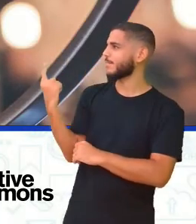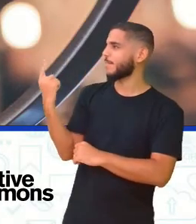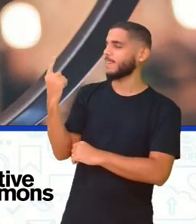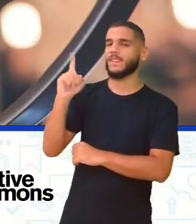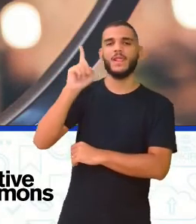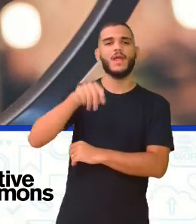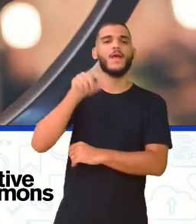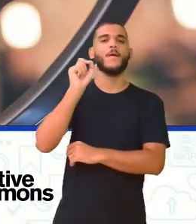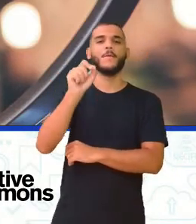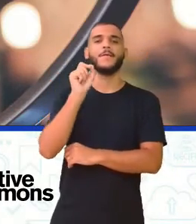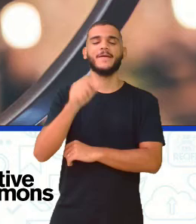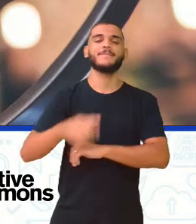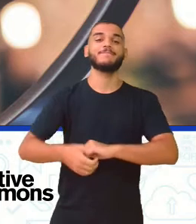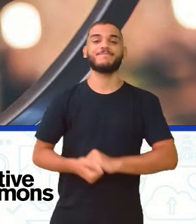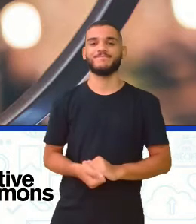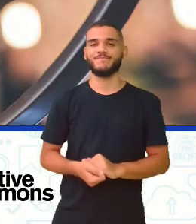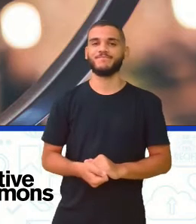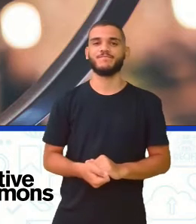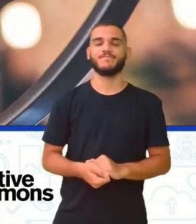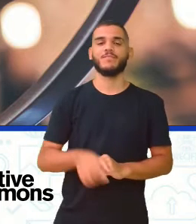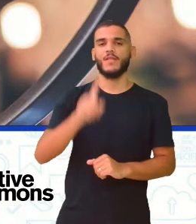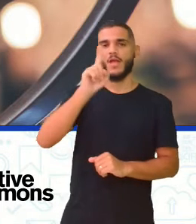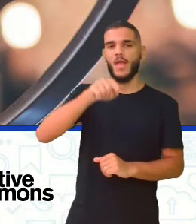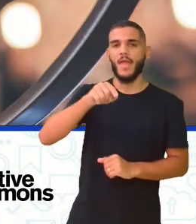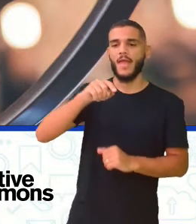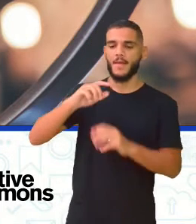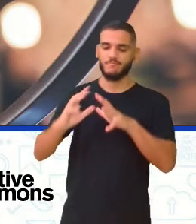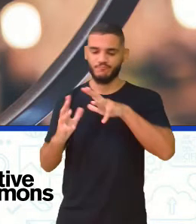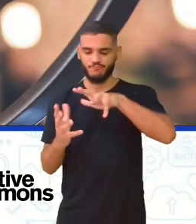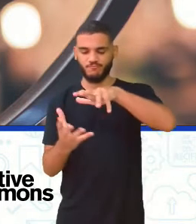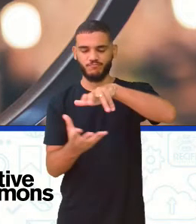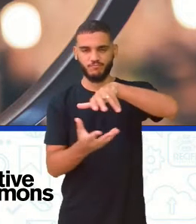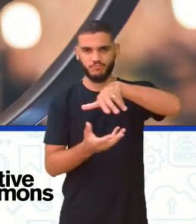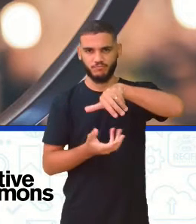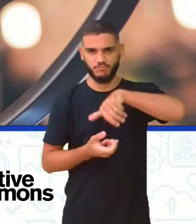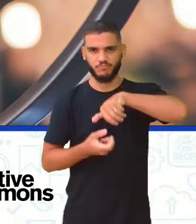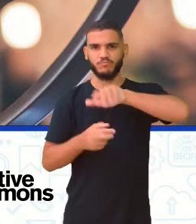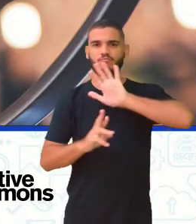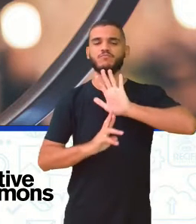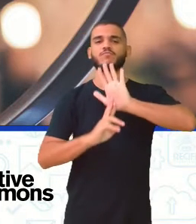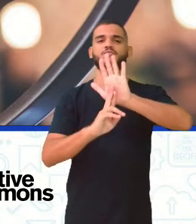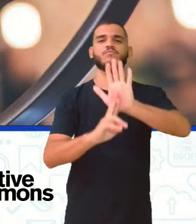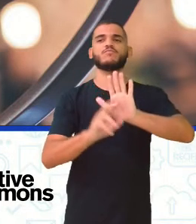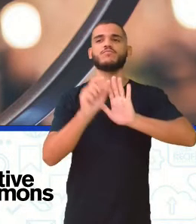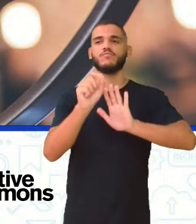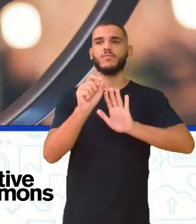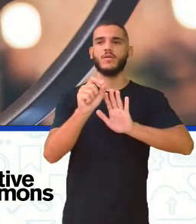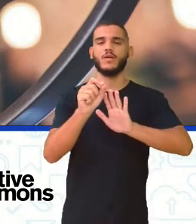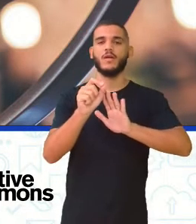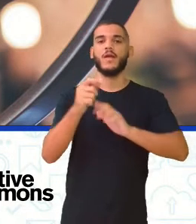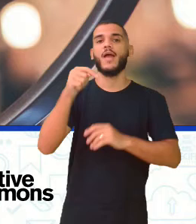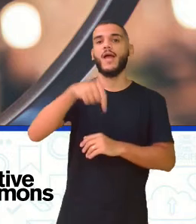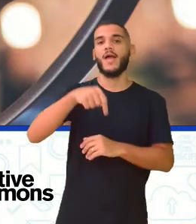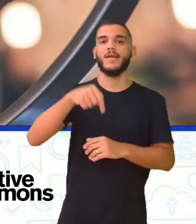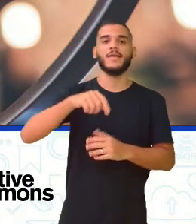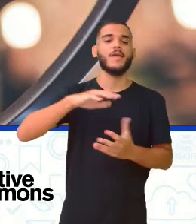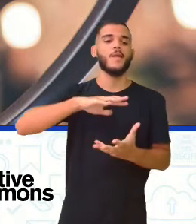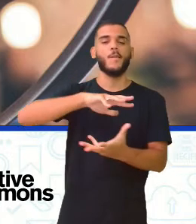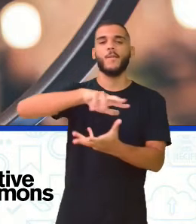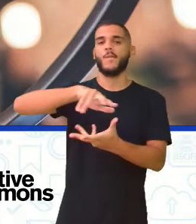quê? Um globo terrestre representando o que? O nosso